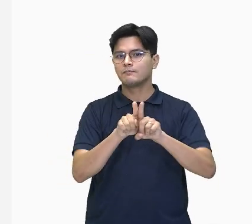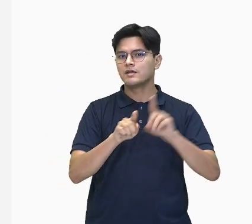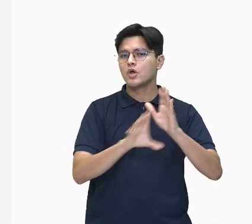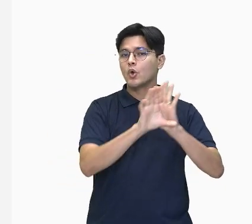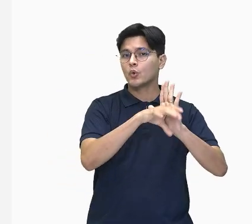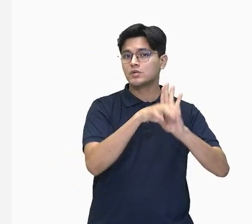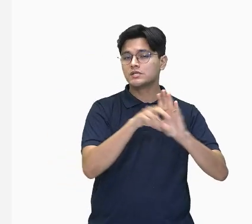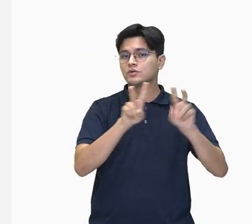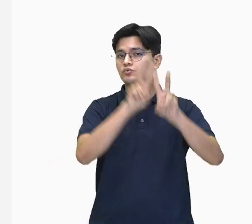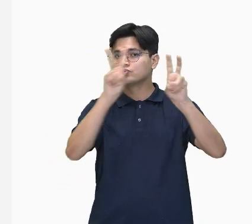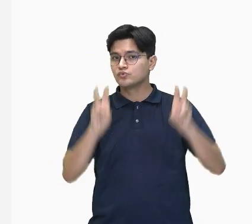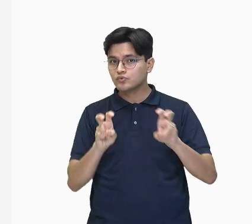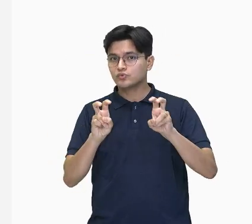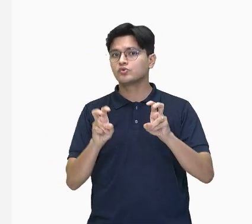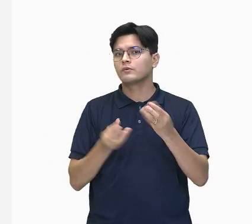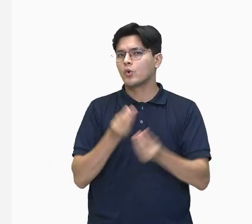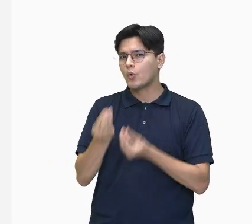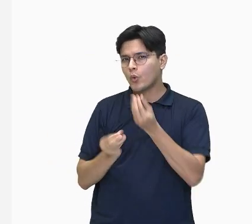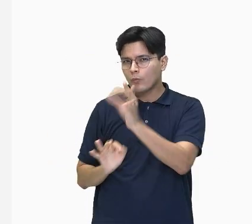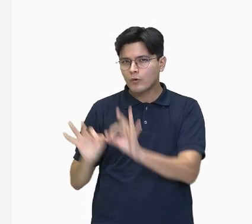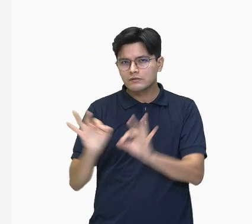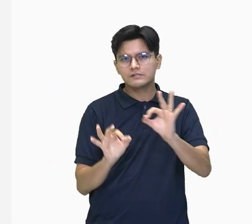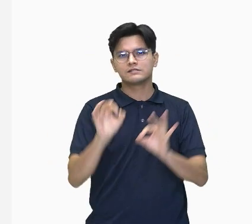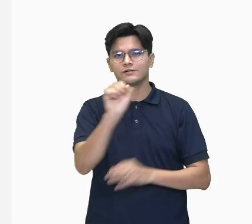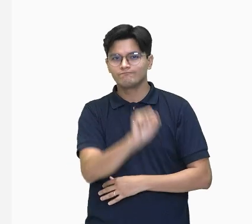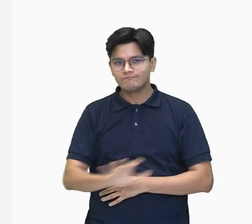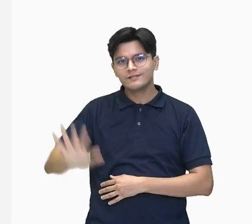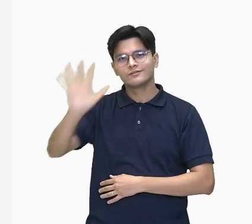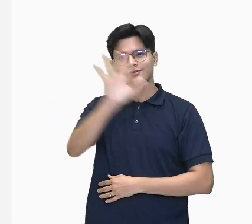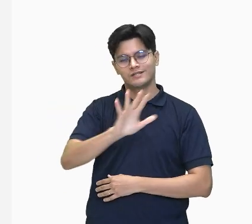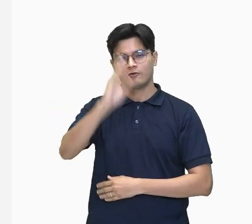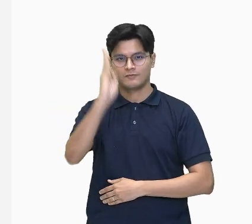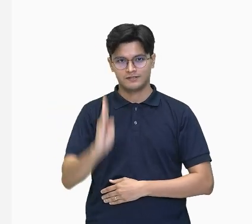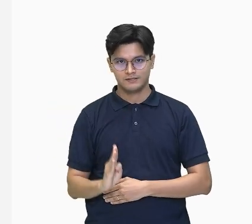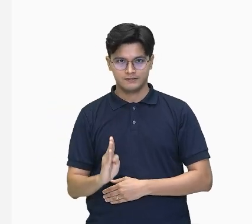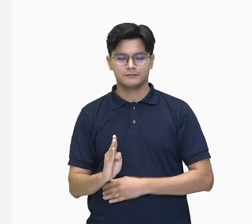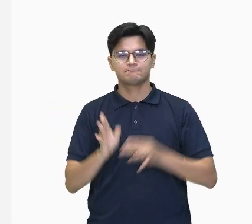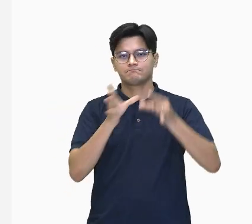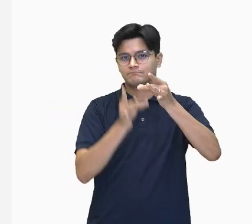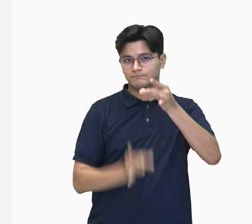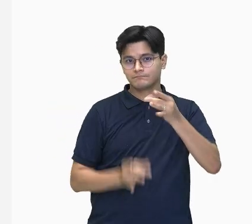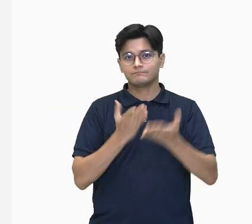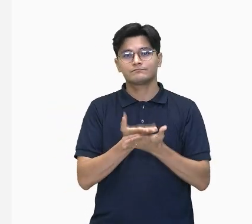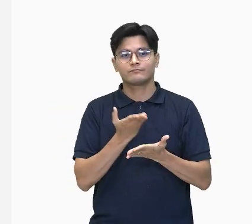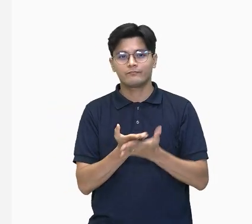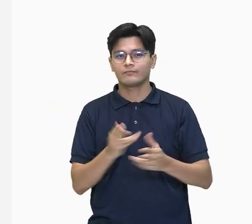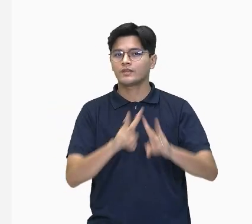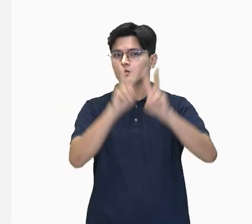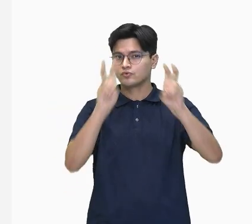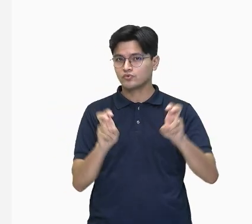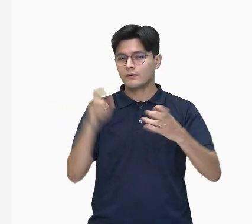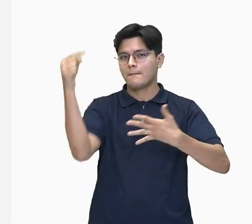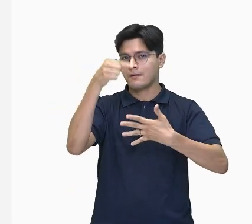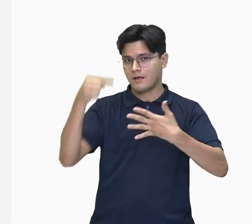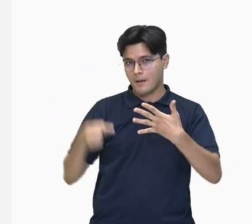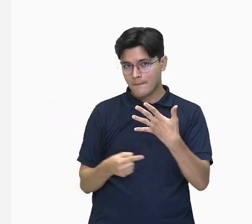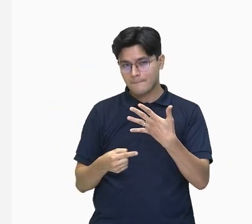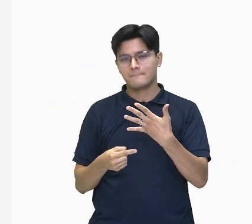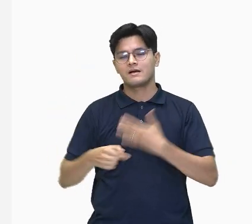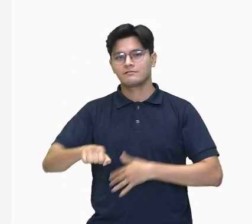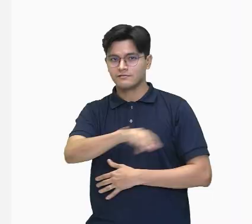formação territorial do Brasil. No detalhamento, nós iremos estudar sobre os aspectos físicos da Amazônia,